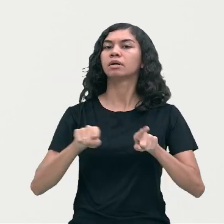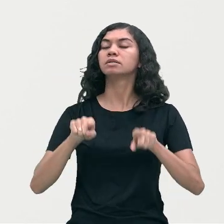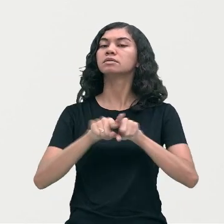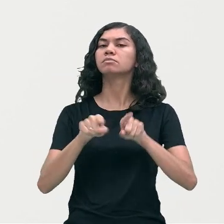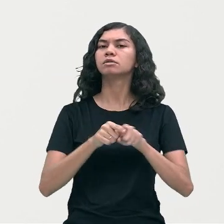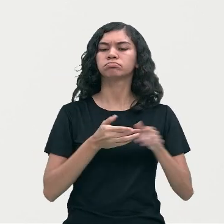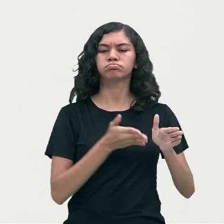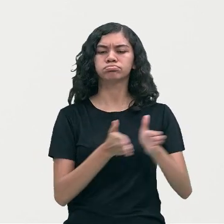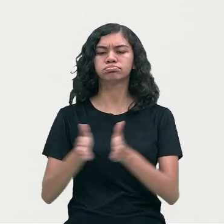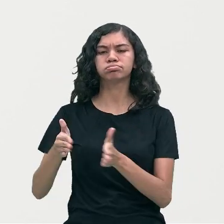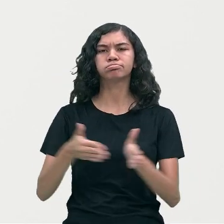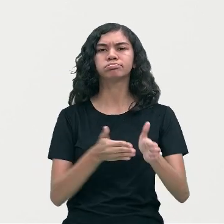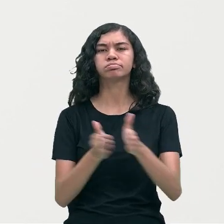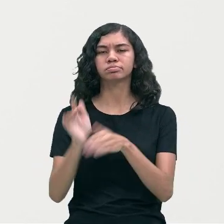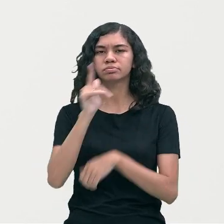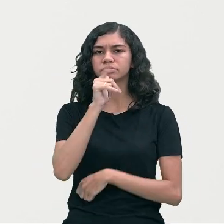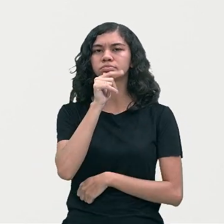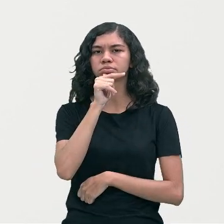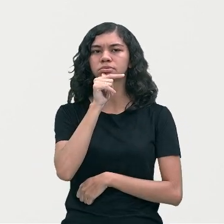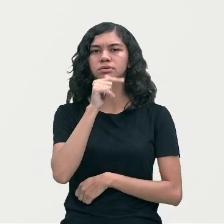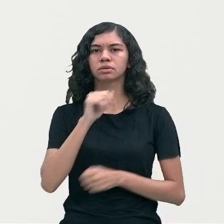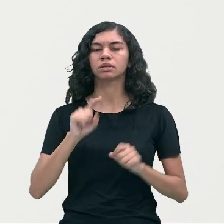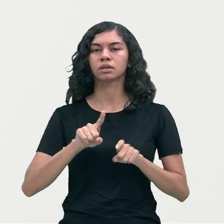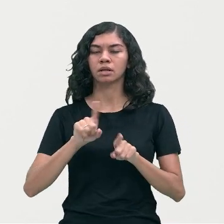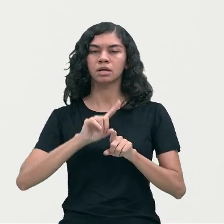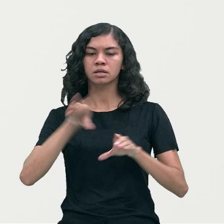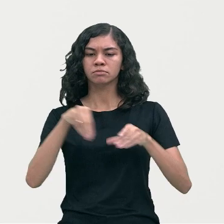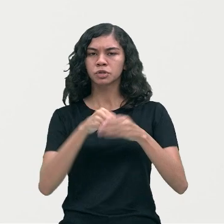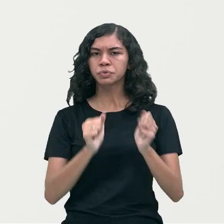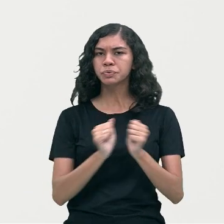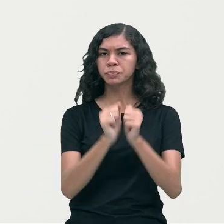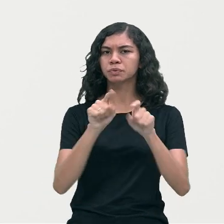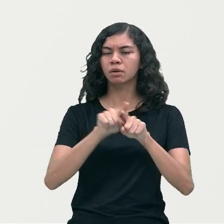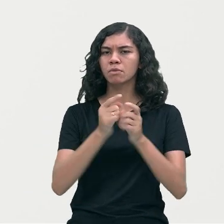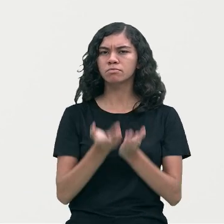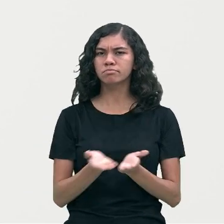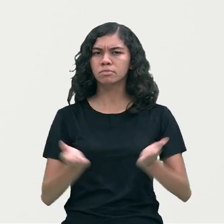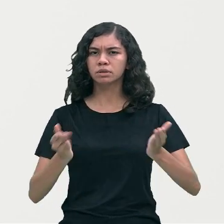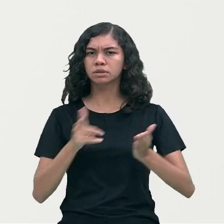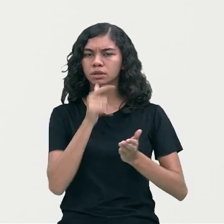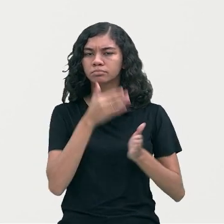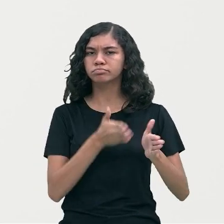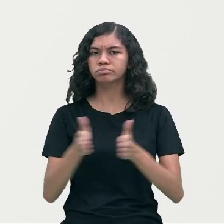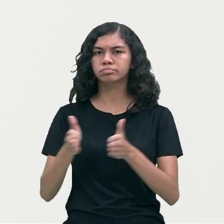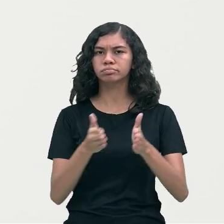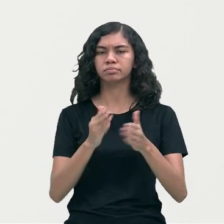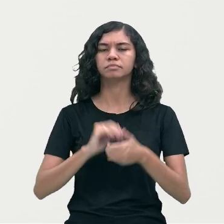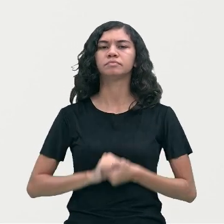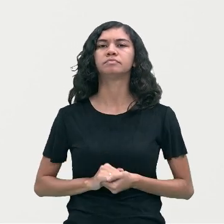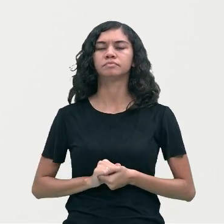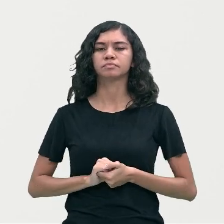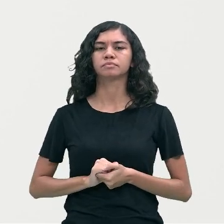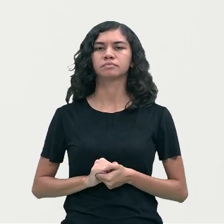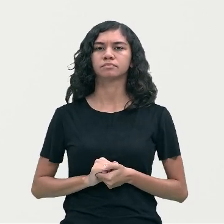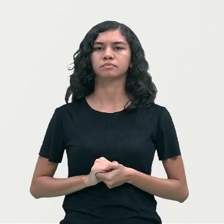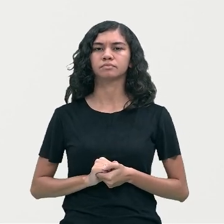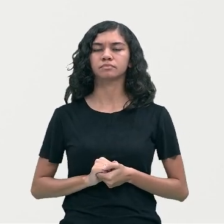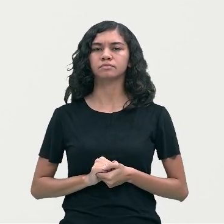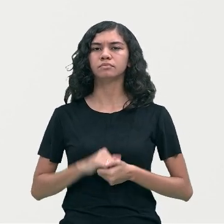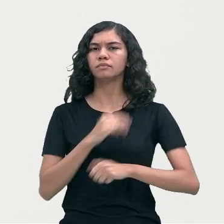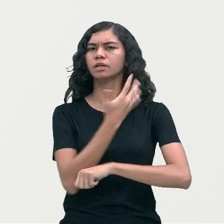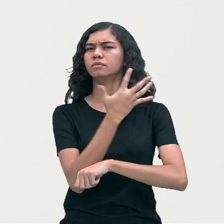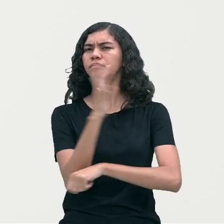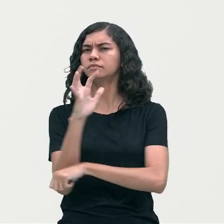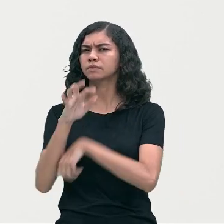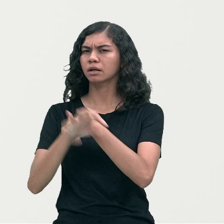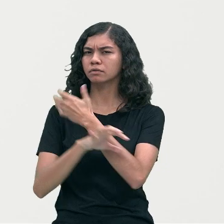os afluentes dos rios que participam dentro da bacia hidrográfica do rio Amazonas. A floresta amazônica é considerada a